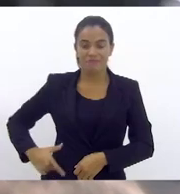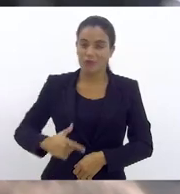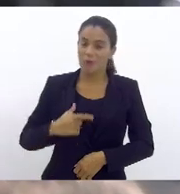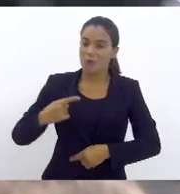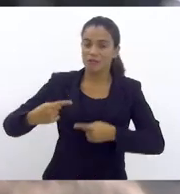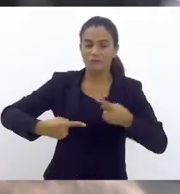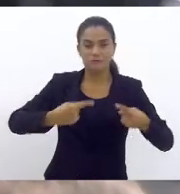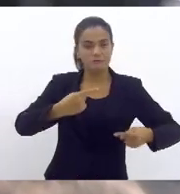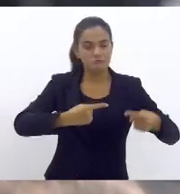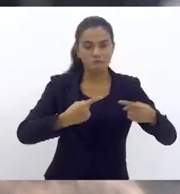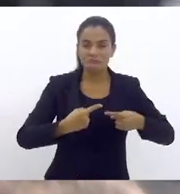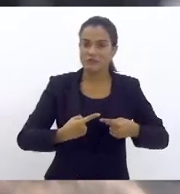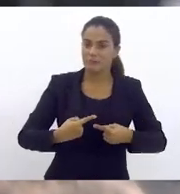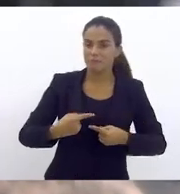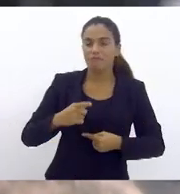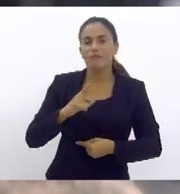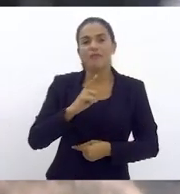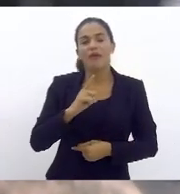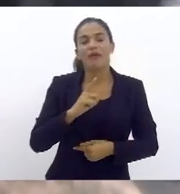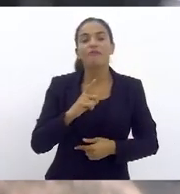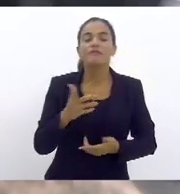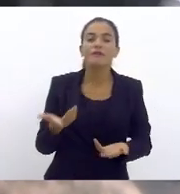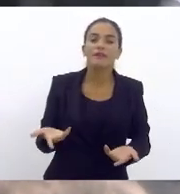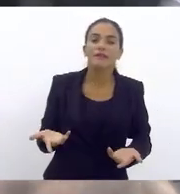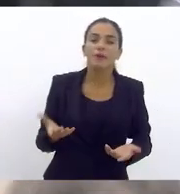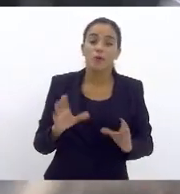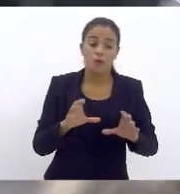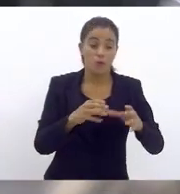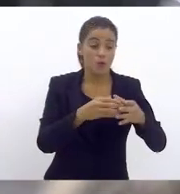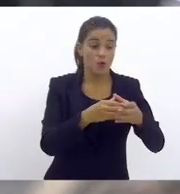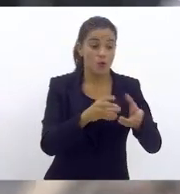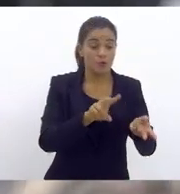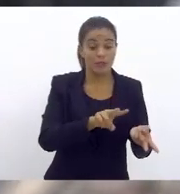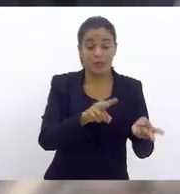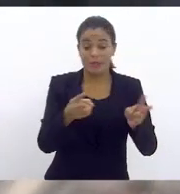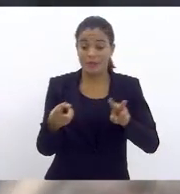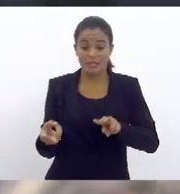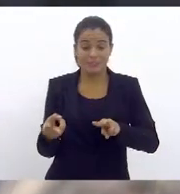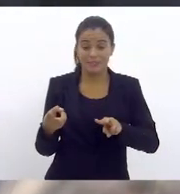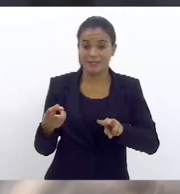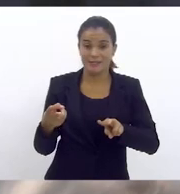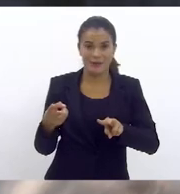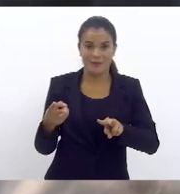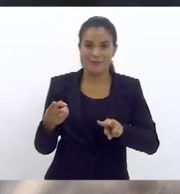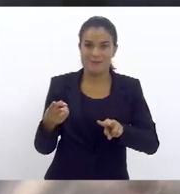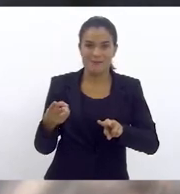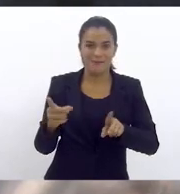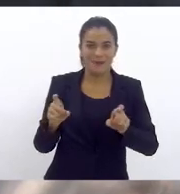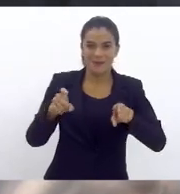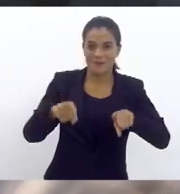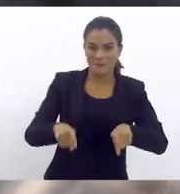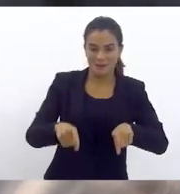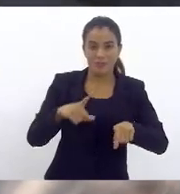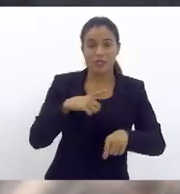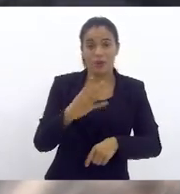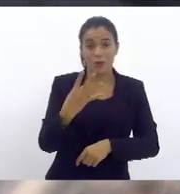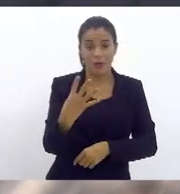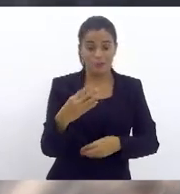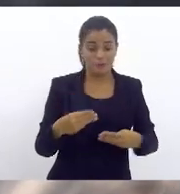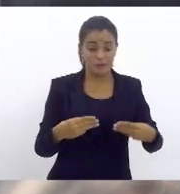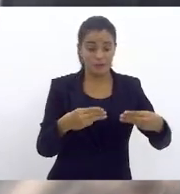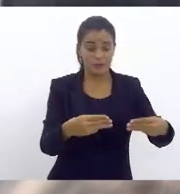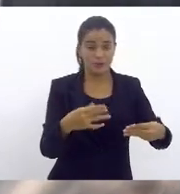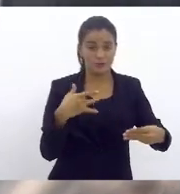né nós tivemos ali um grupo de transição onde estavam fazendo parte dele quatro administros